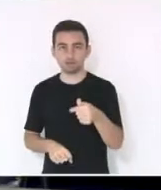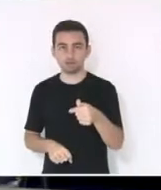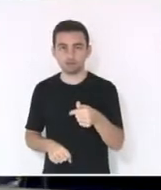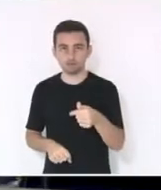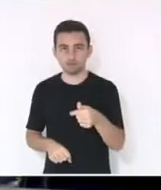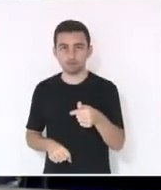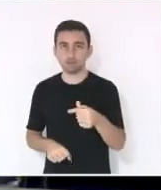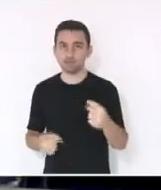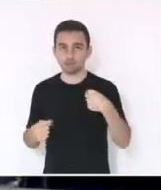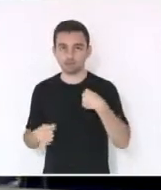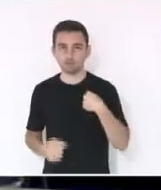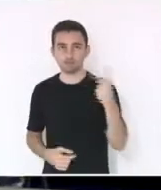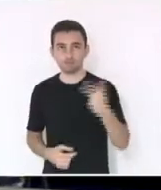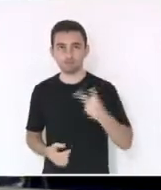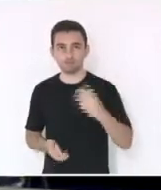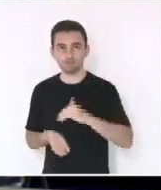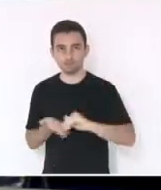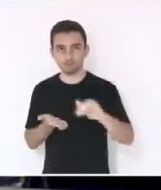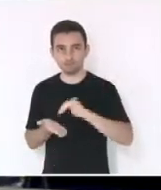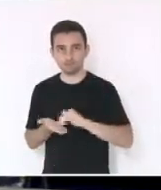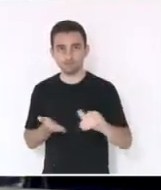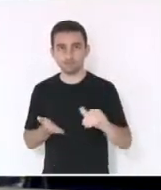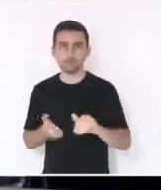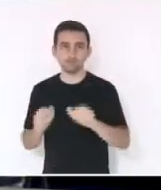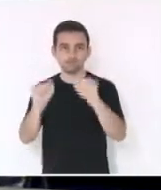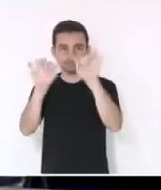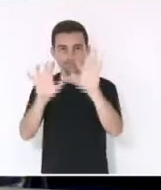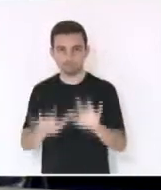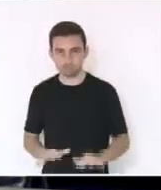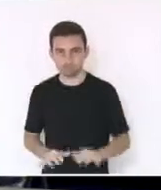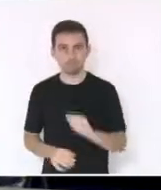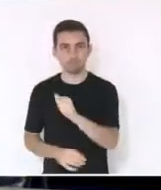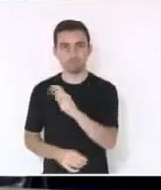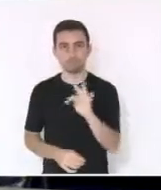constar, eu, segunda secretária, lavei a presente ata.